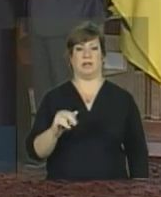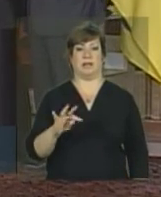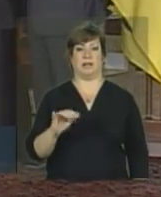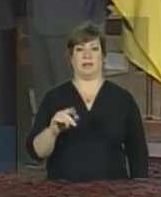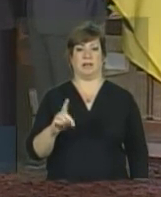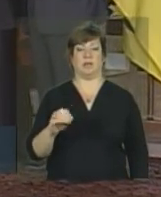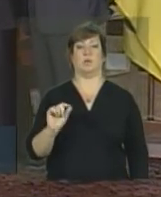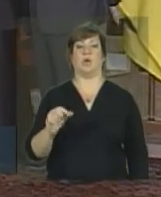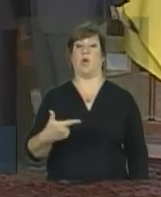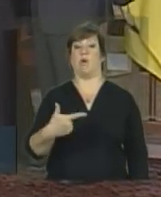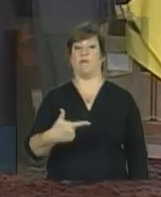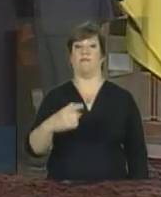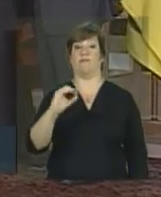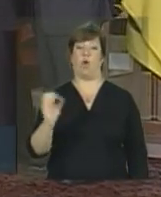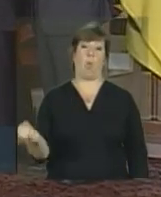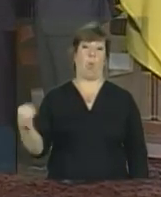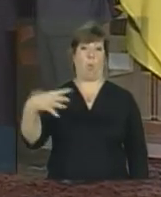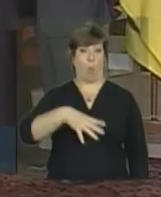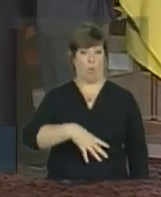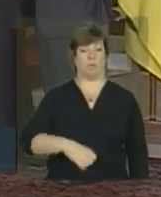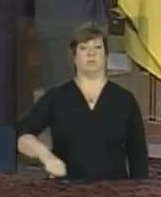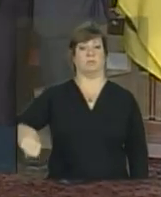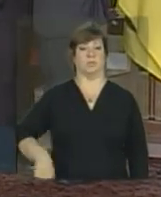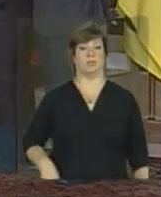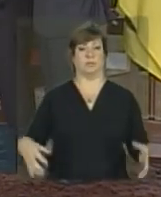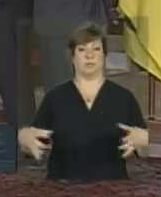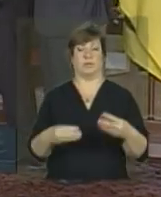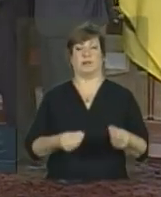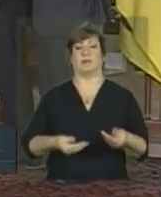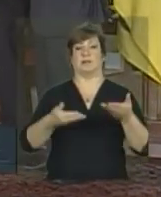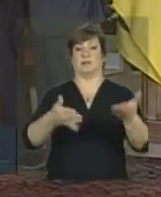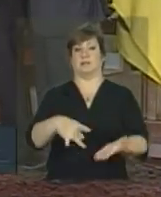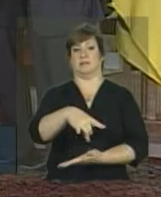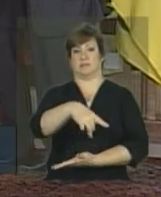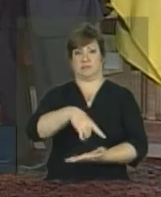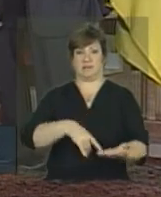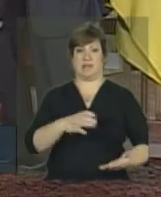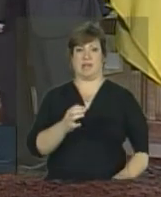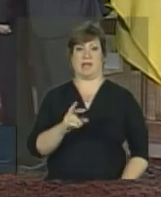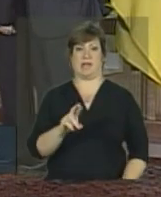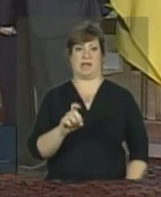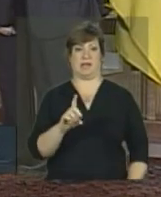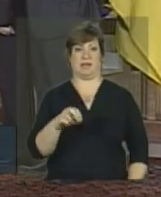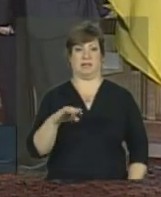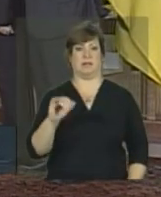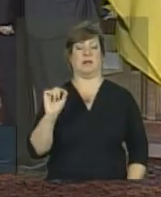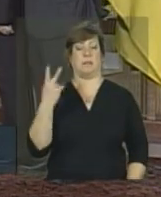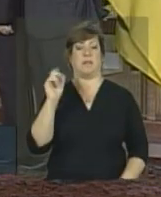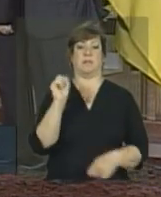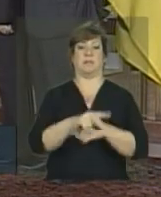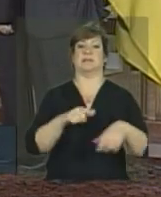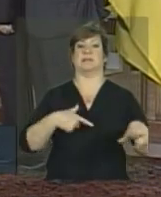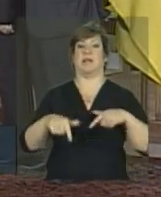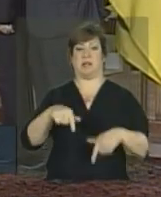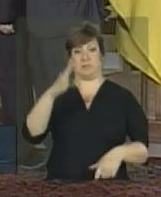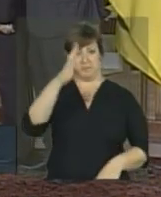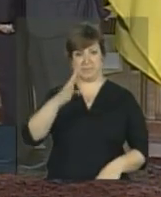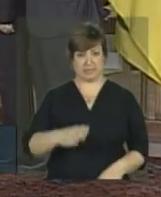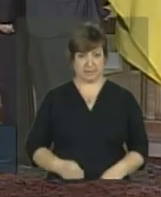20 novos embaixadores estão apresentando as suas cartas que os credenciam a trabalhar no